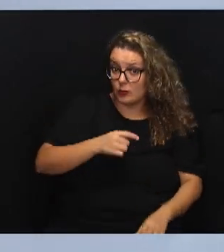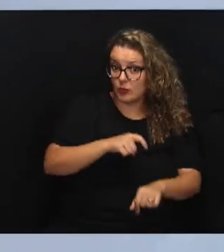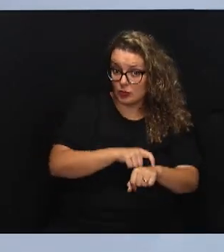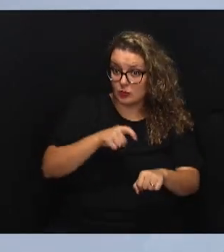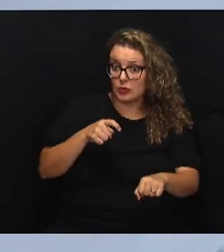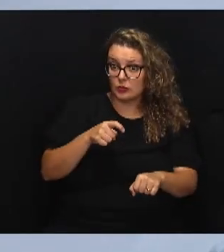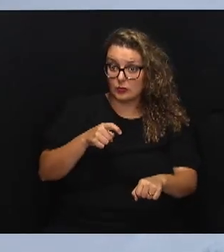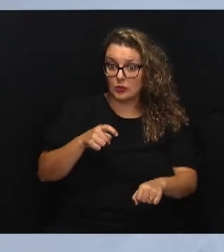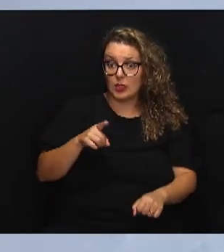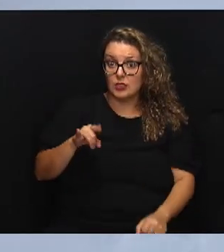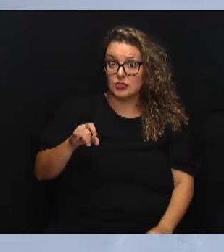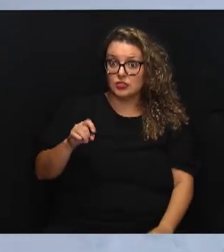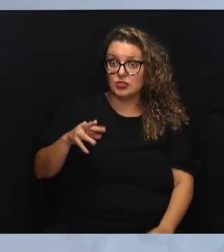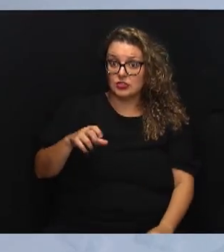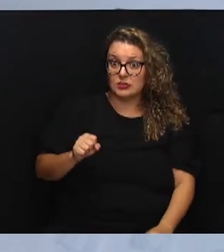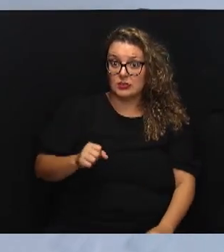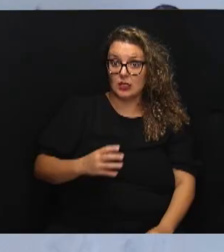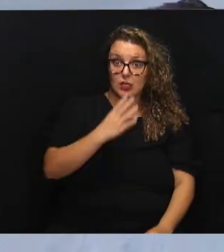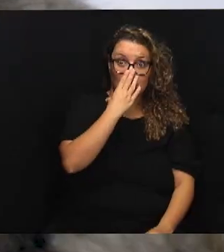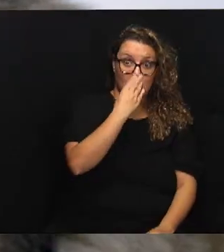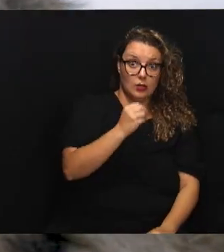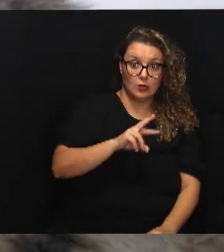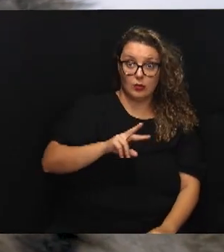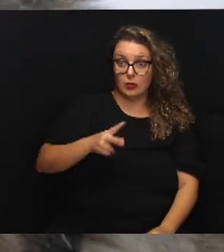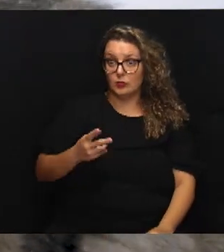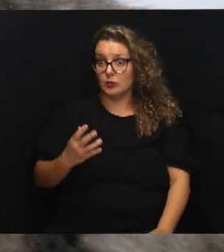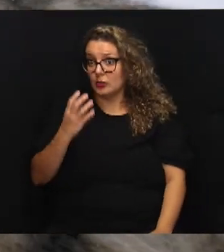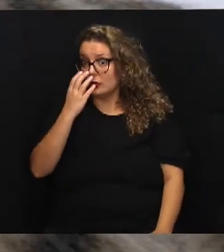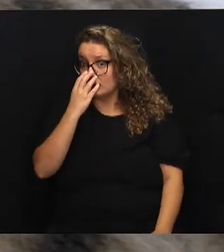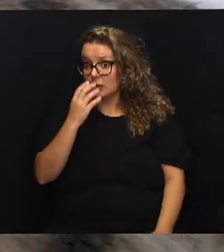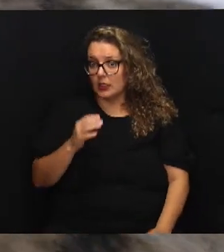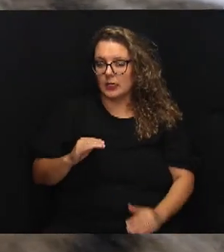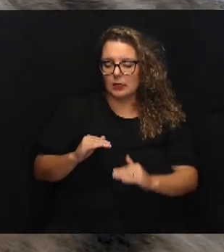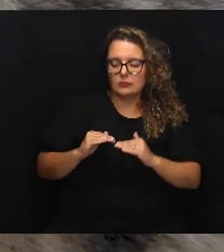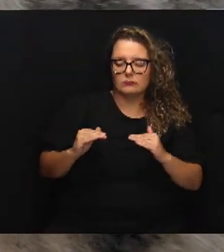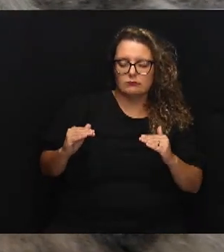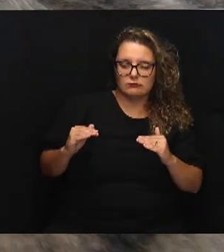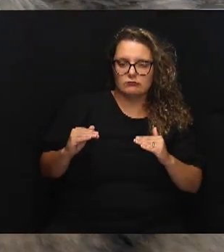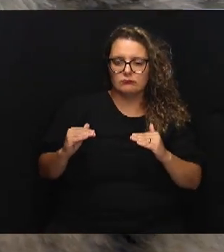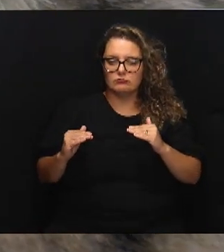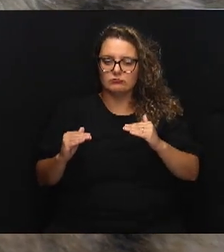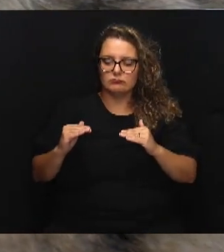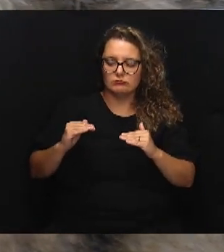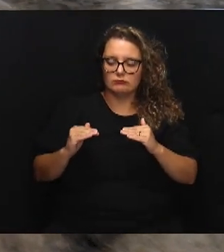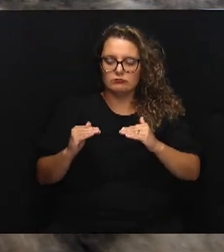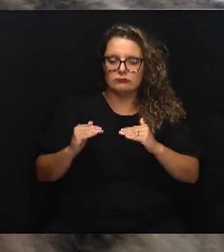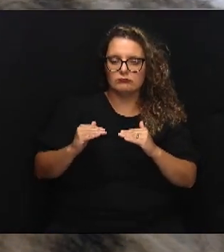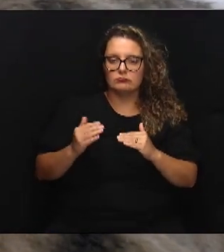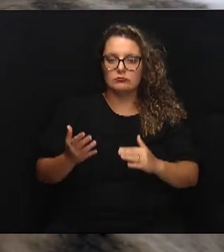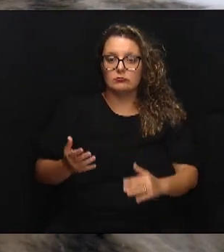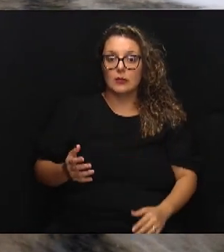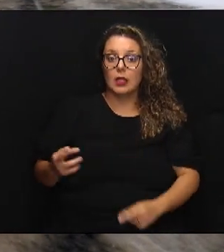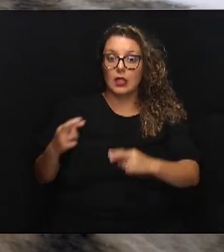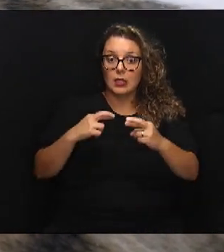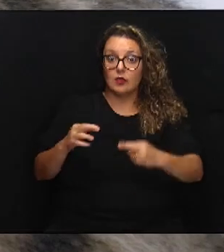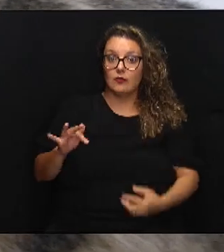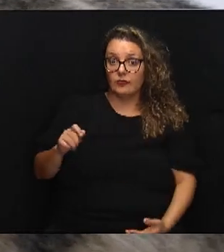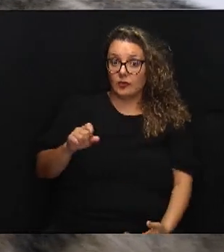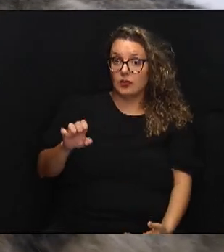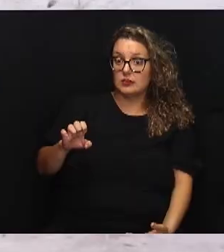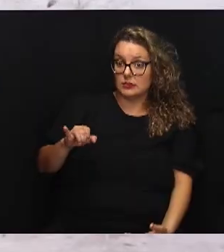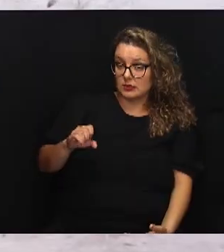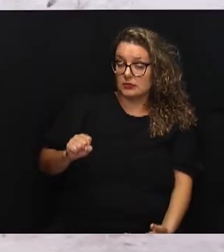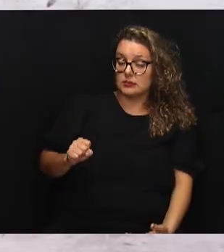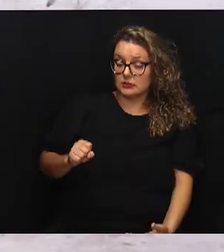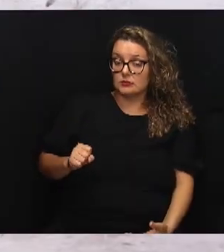fornece evidências de um período em que a distinção entre lobos e cães era tênue. A análise de fósseis como